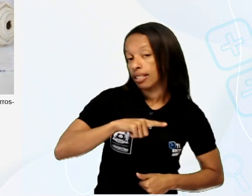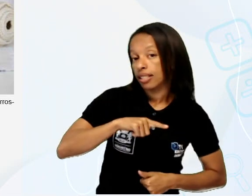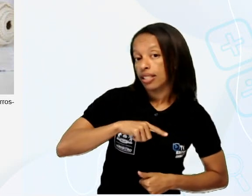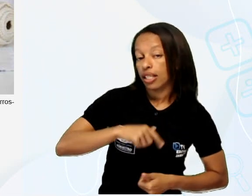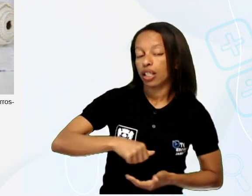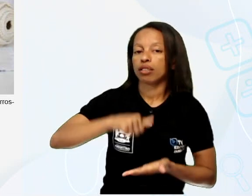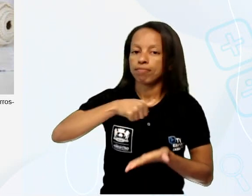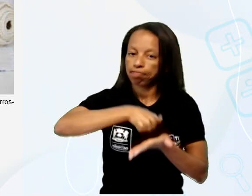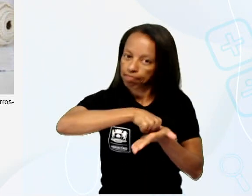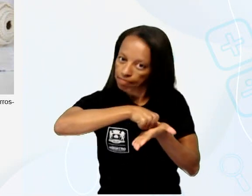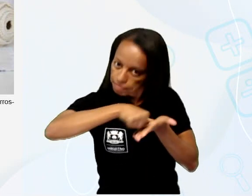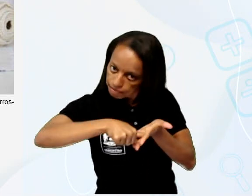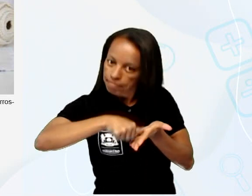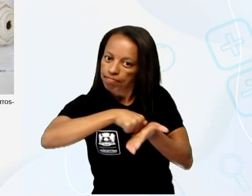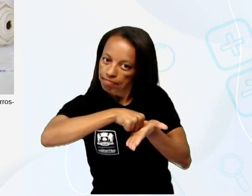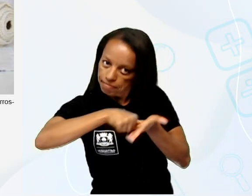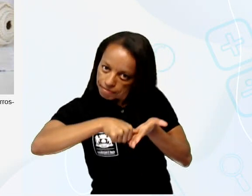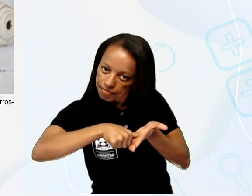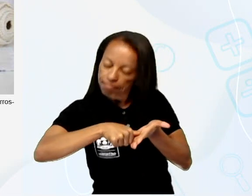são importantes.